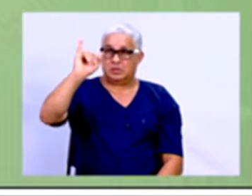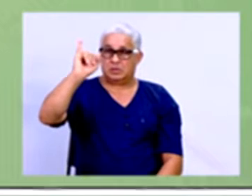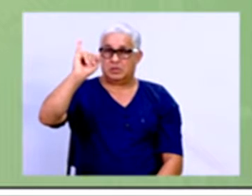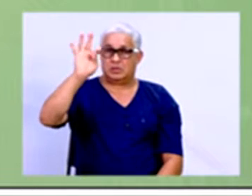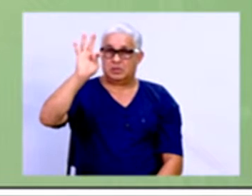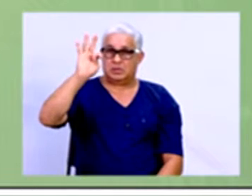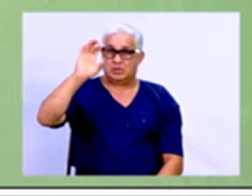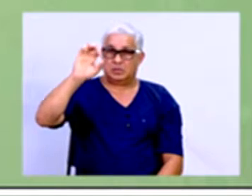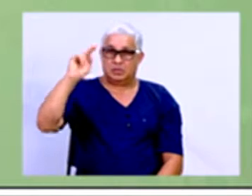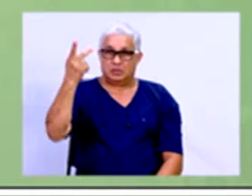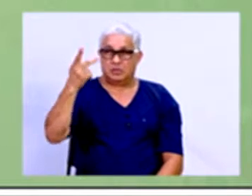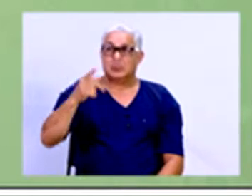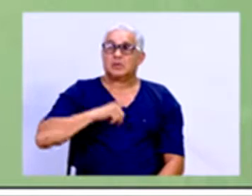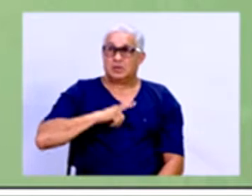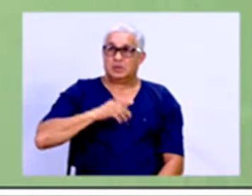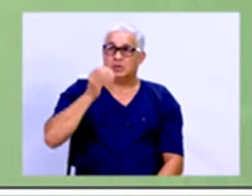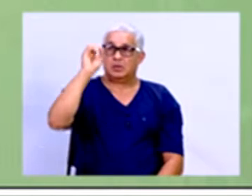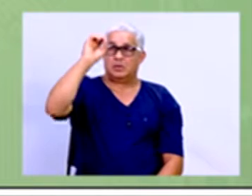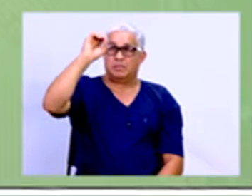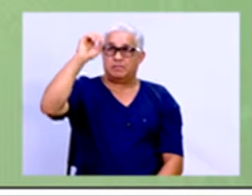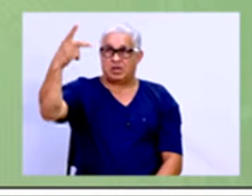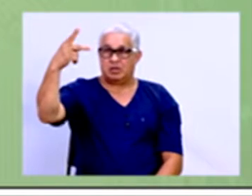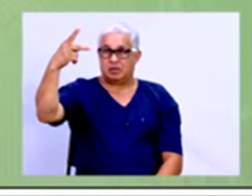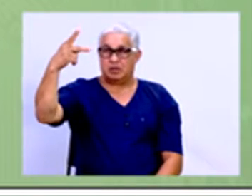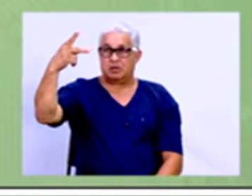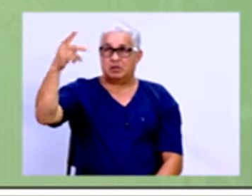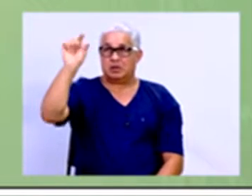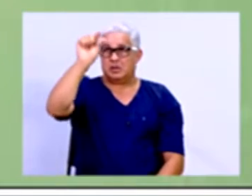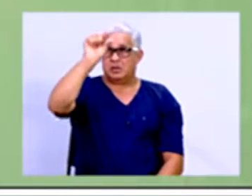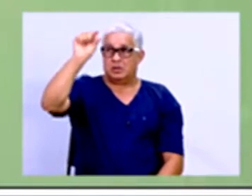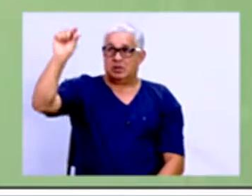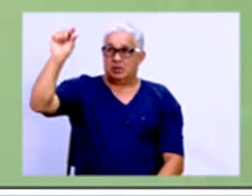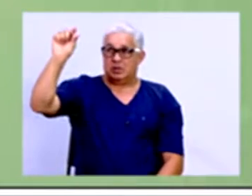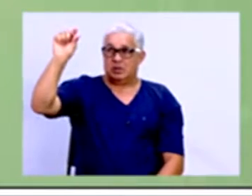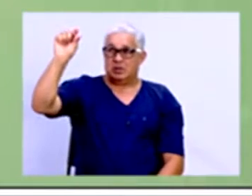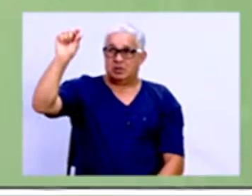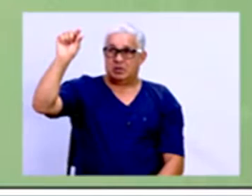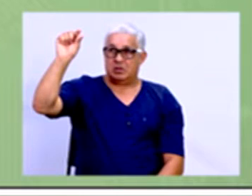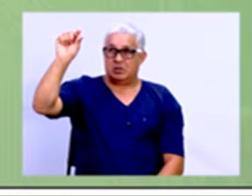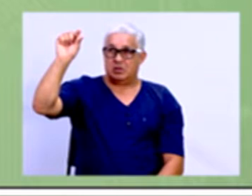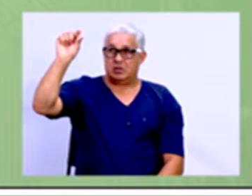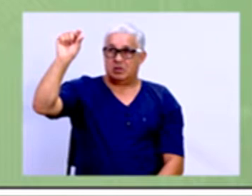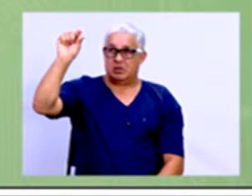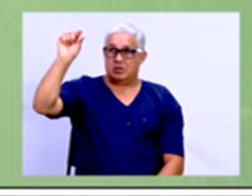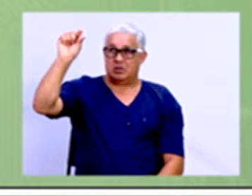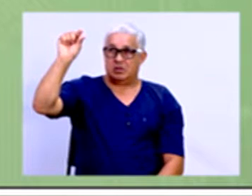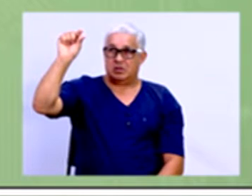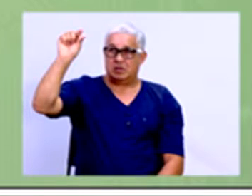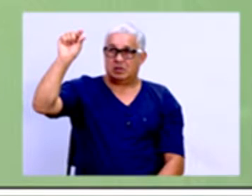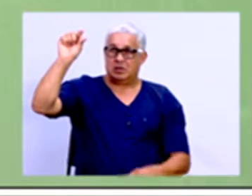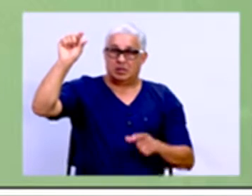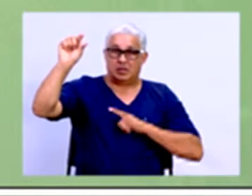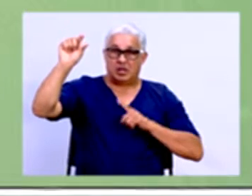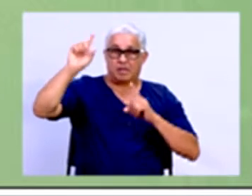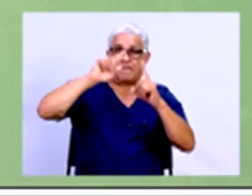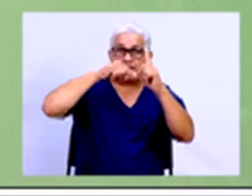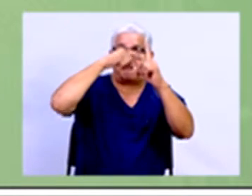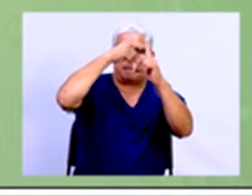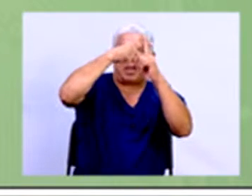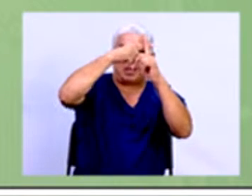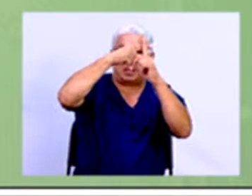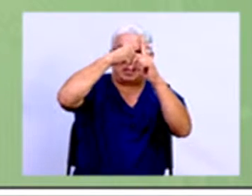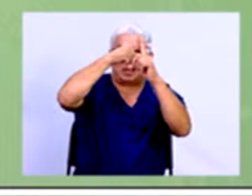que é essa variável em cima que a gente está trabalhando aqui nessa condição, for o símbolo de mais, né, ele vai